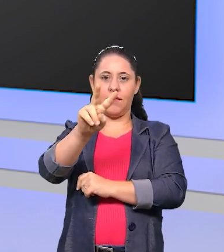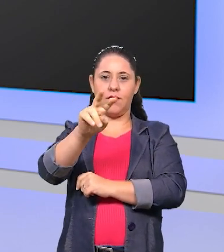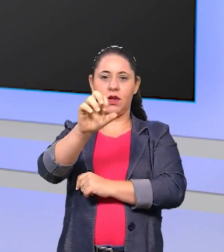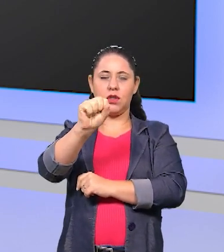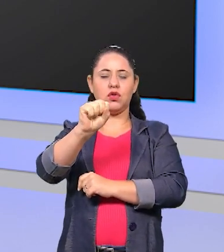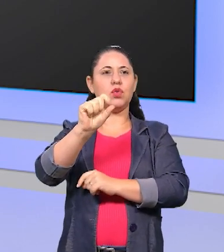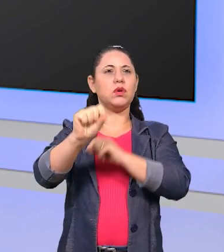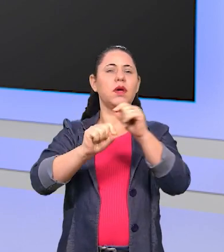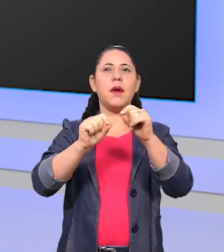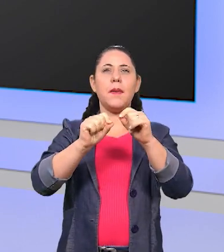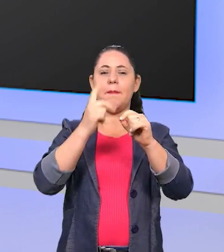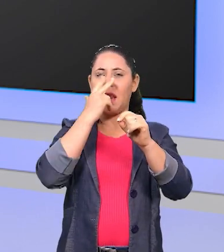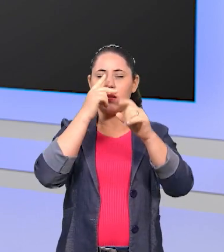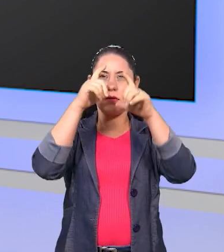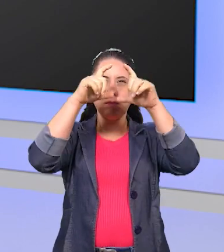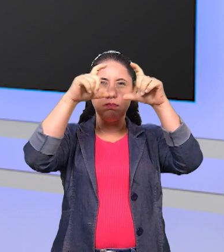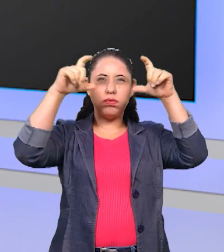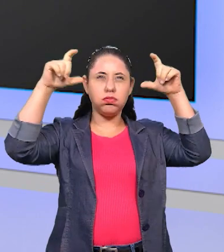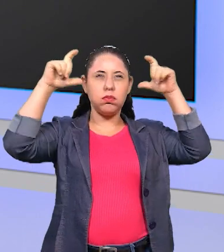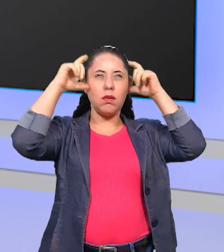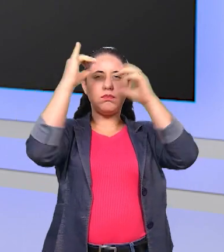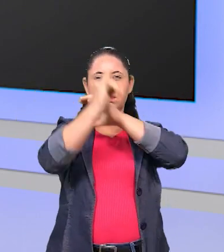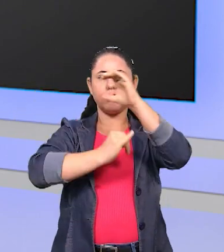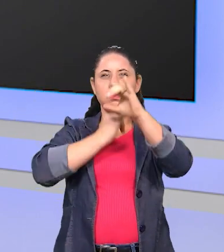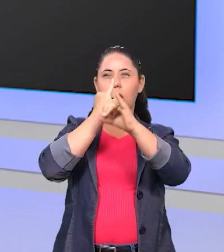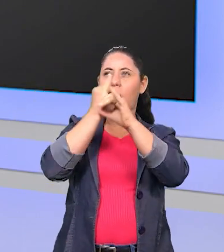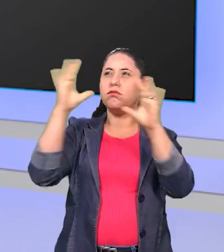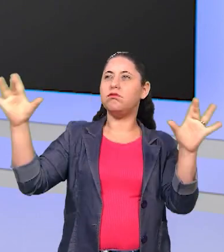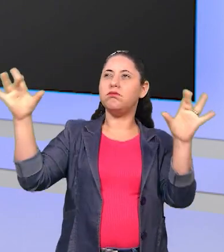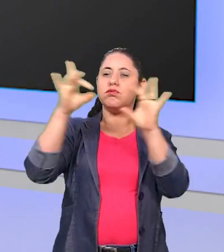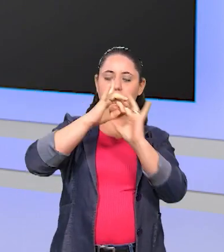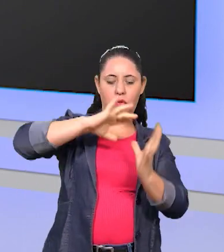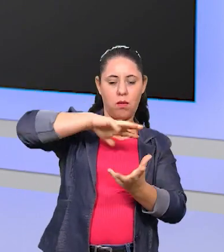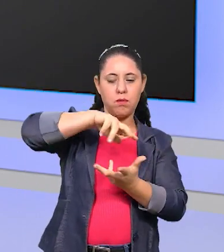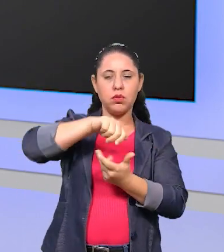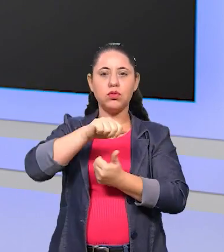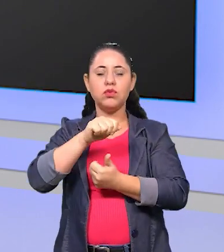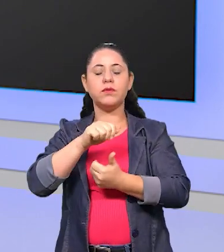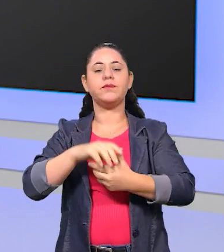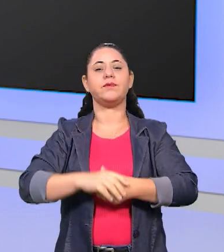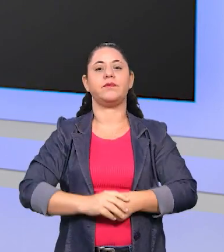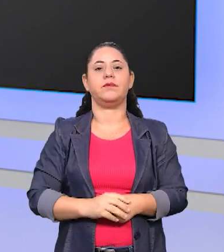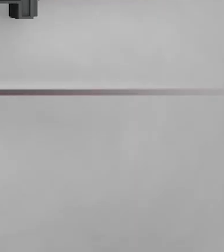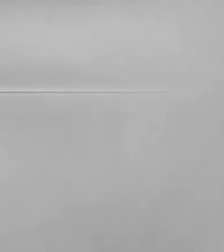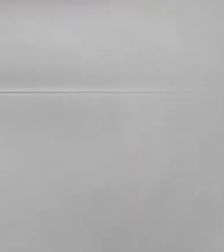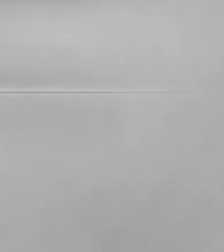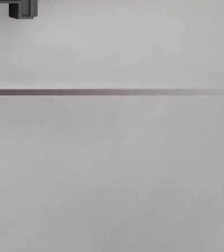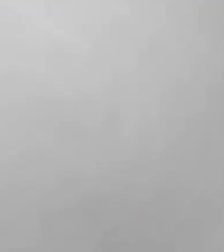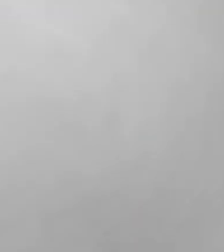onde a realidade física e virtual se associam em um mundo cada vez mais digital.